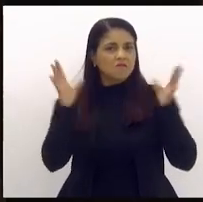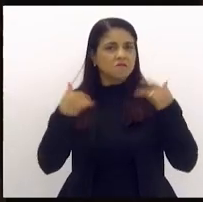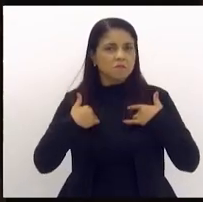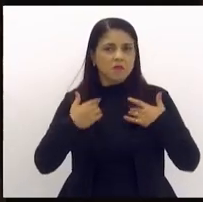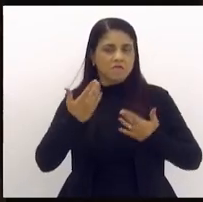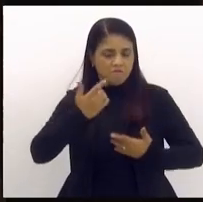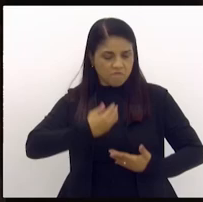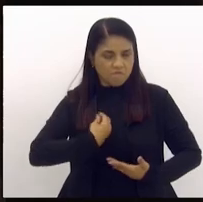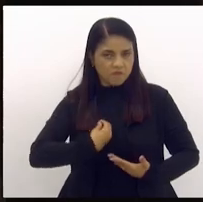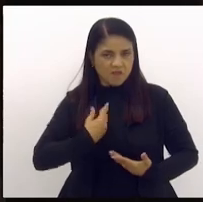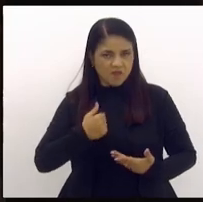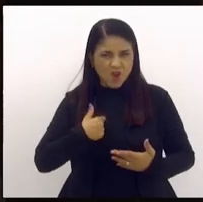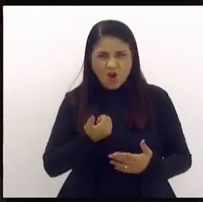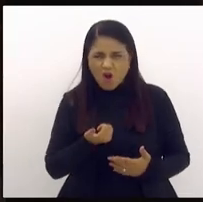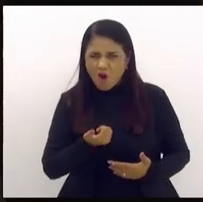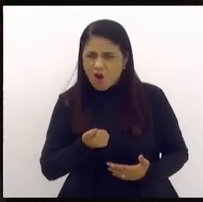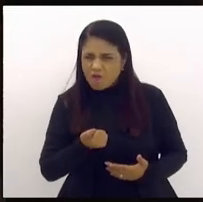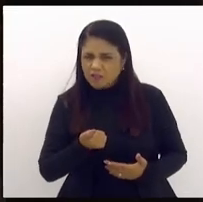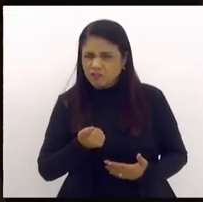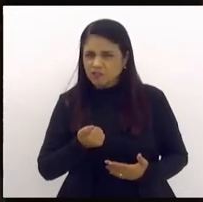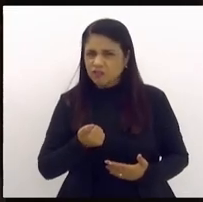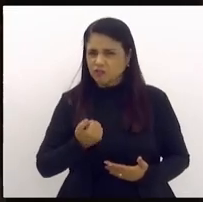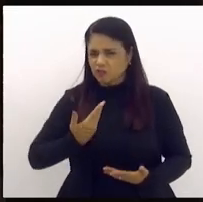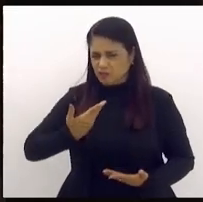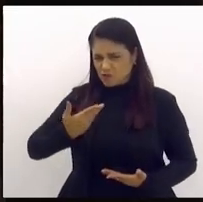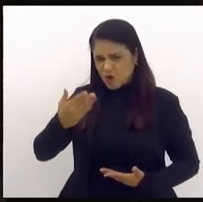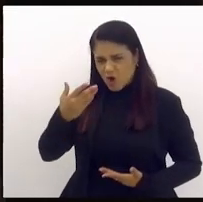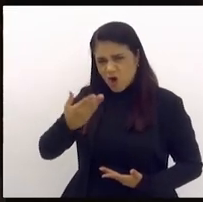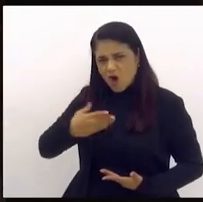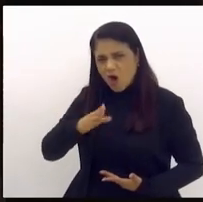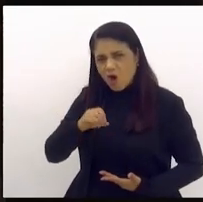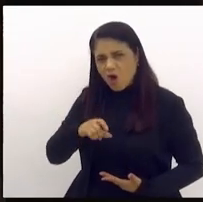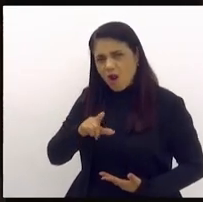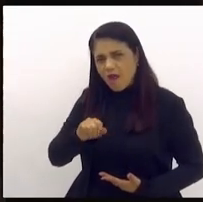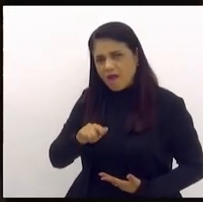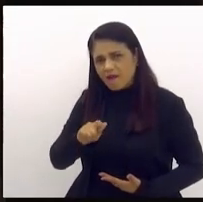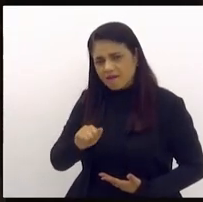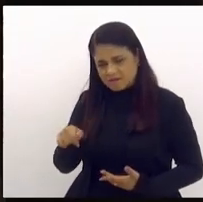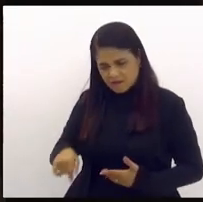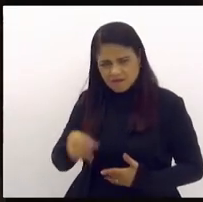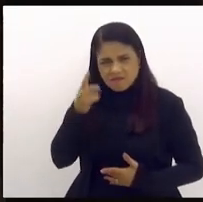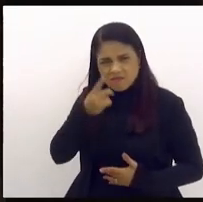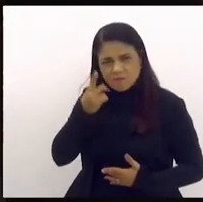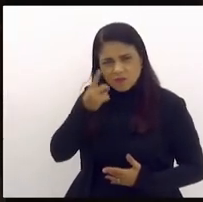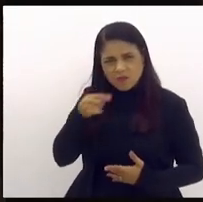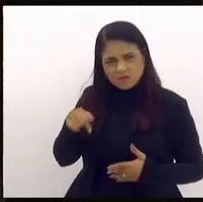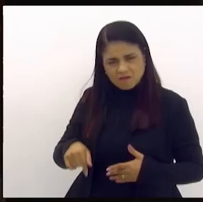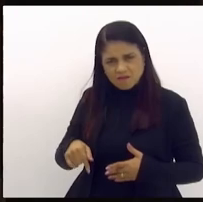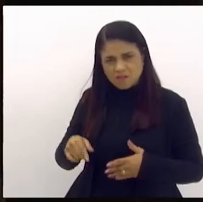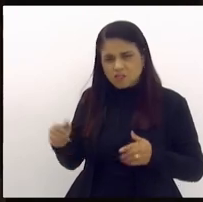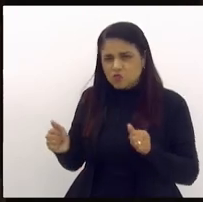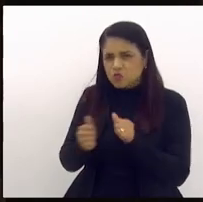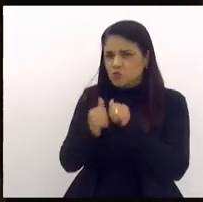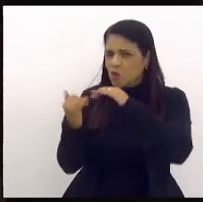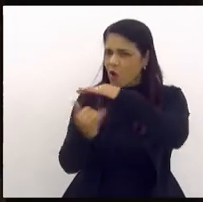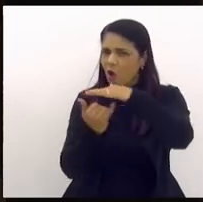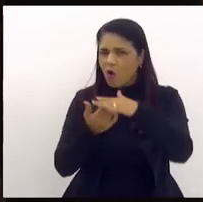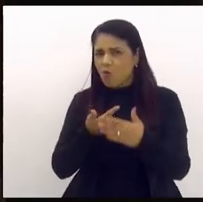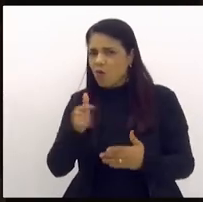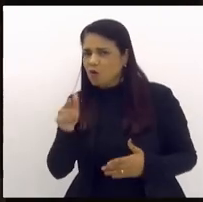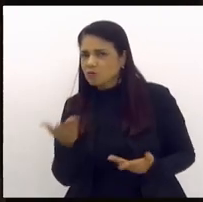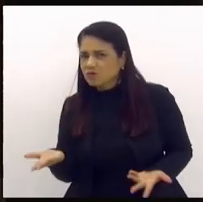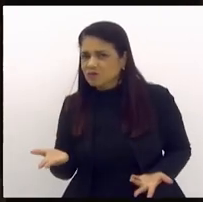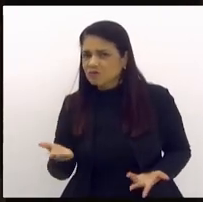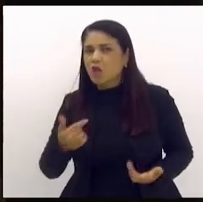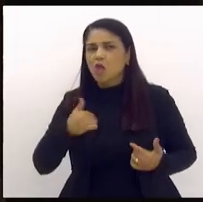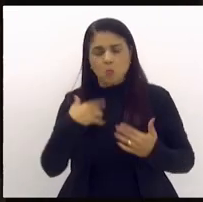covardia, partindo de colegas dessa casa, junto a alguns órgãos, nós não vamos aceitar, Rodrigo Amorim. Nós não vamos aceitar e eu vou em todas